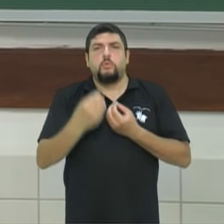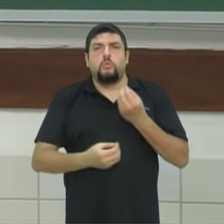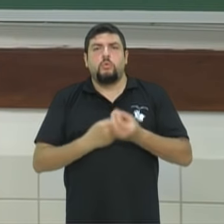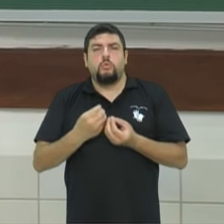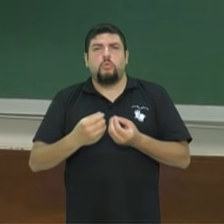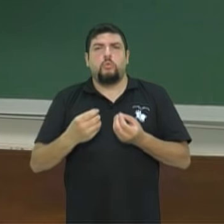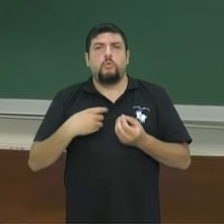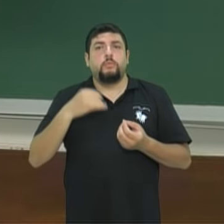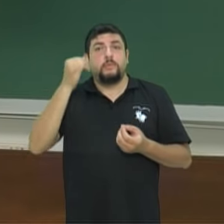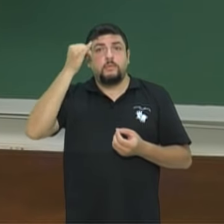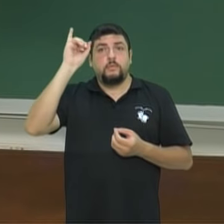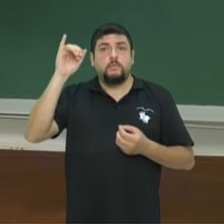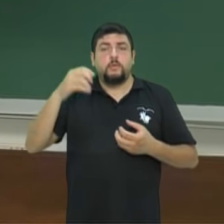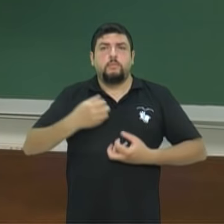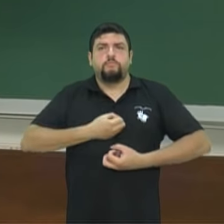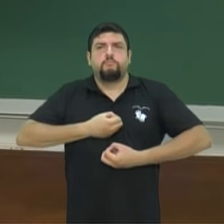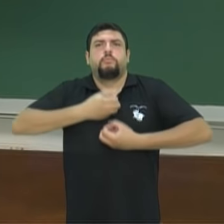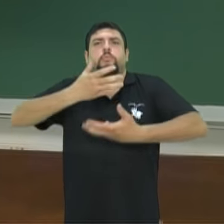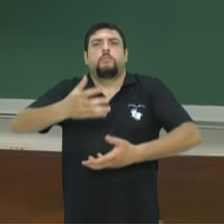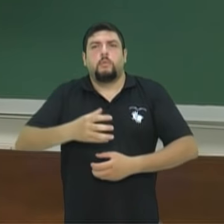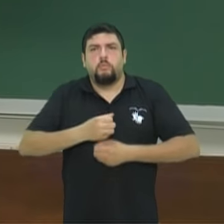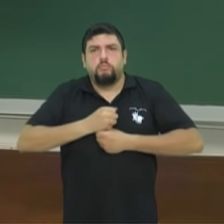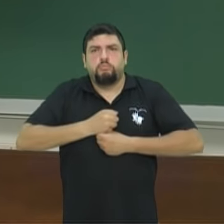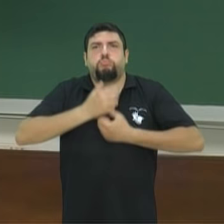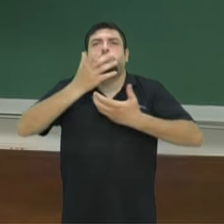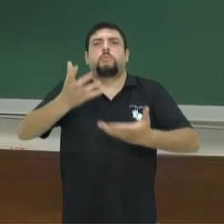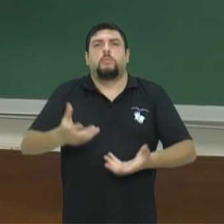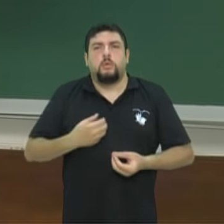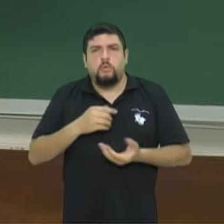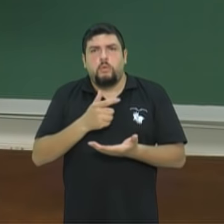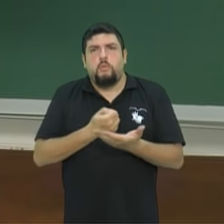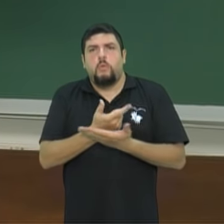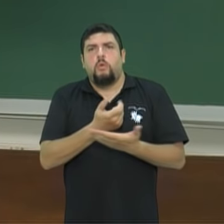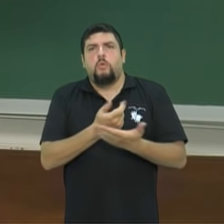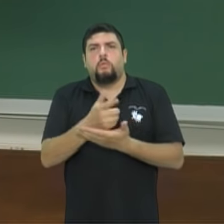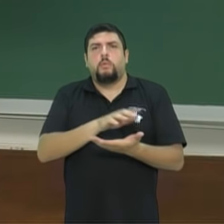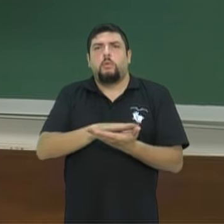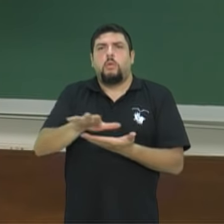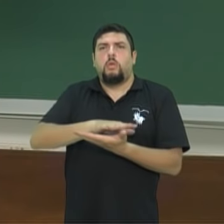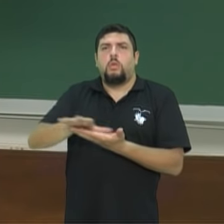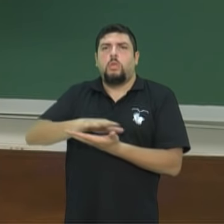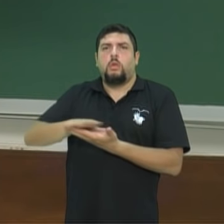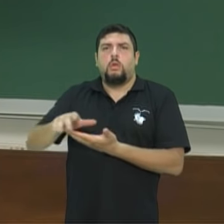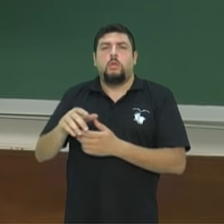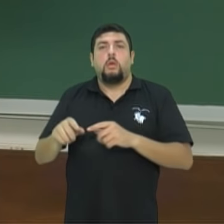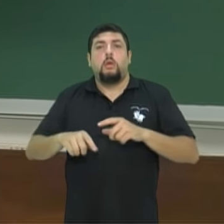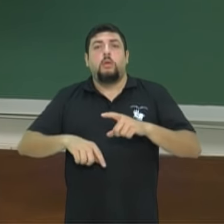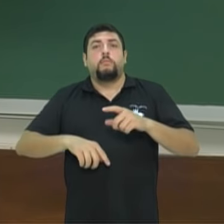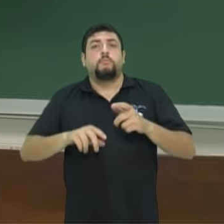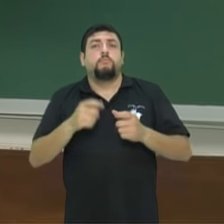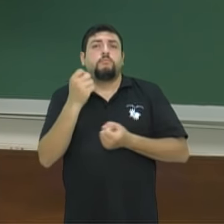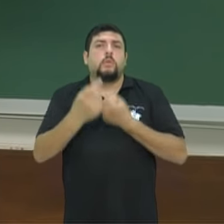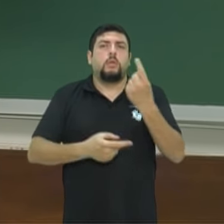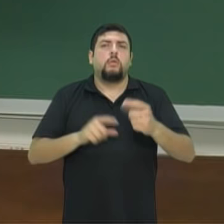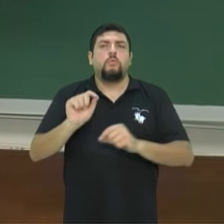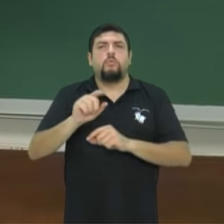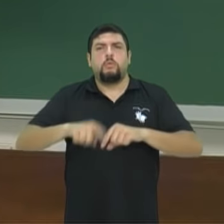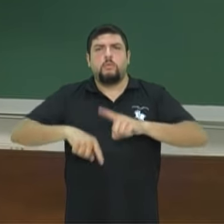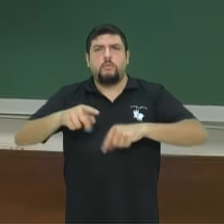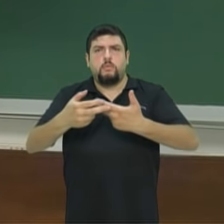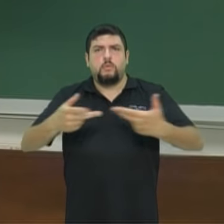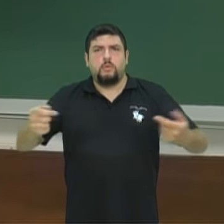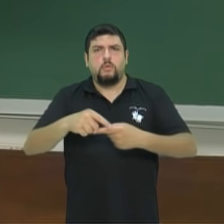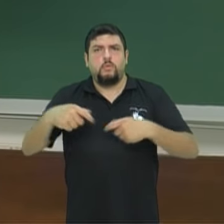nosso impulso, né? A nossa impulsividade para o consumismo de objetos muitas vezes desnecessários, né? Em